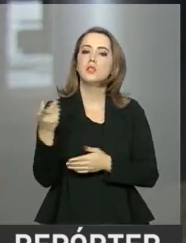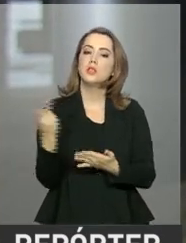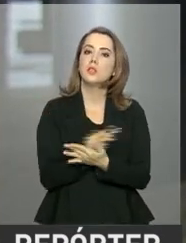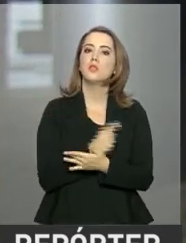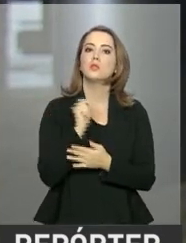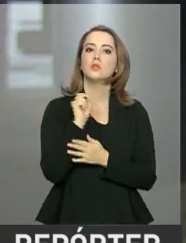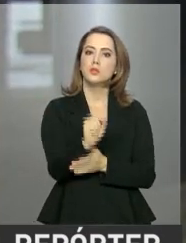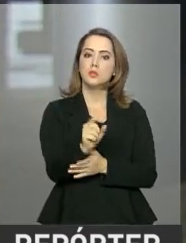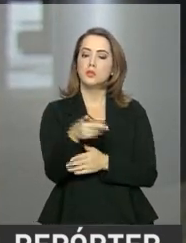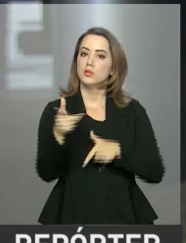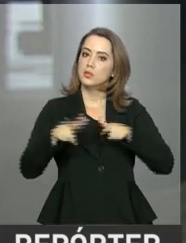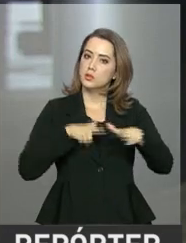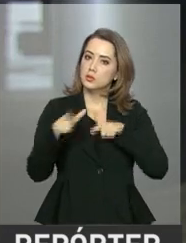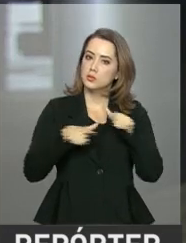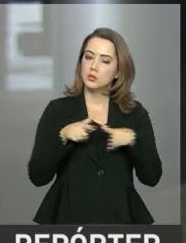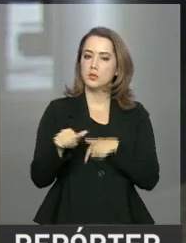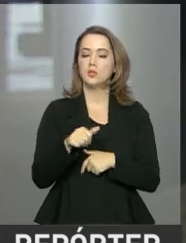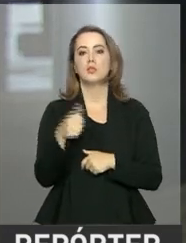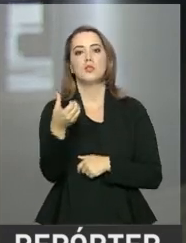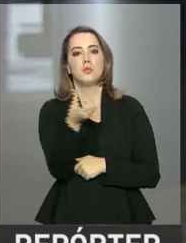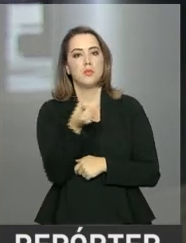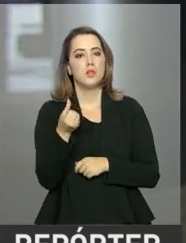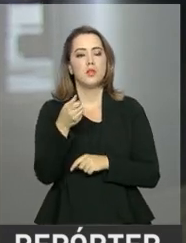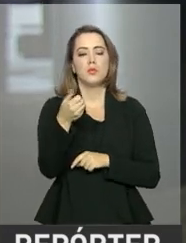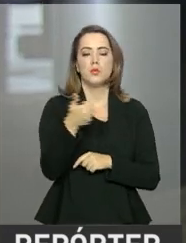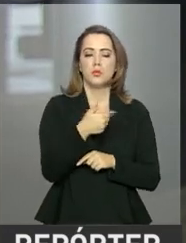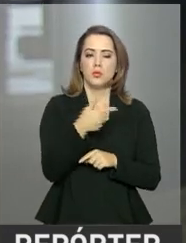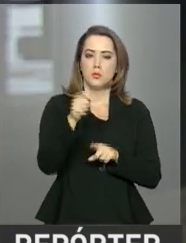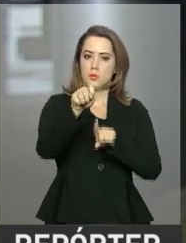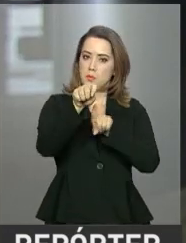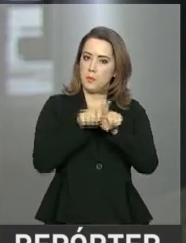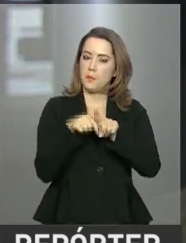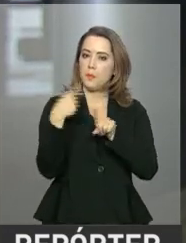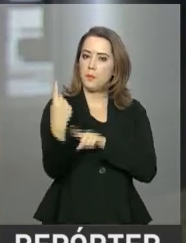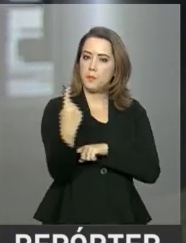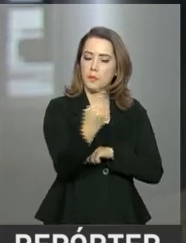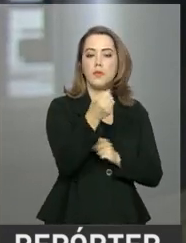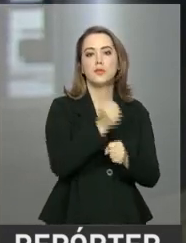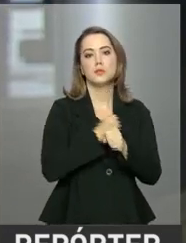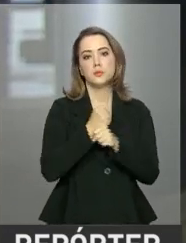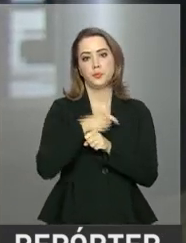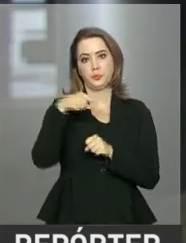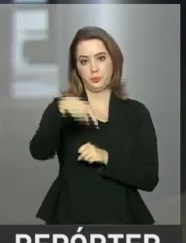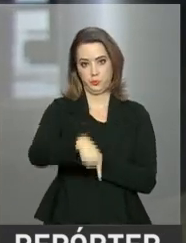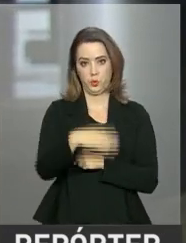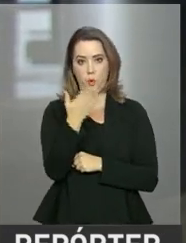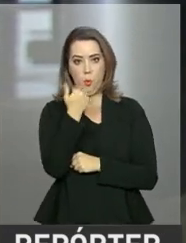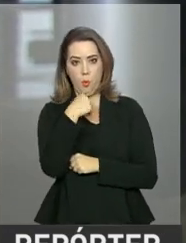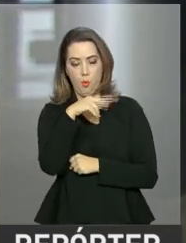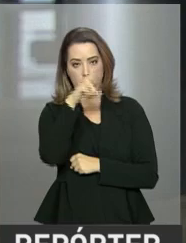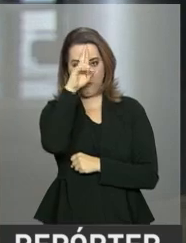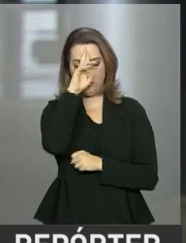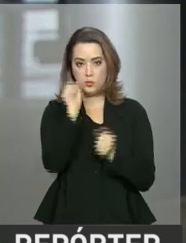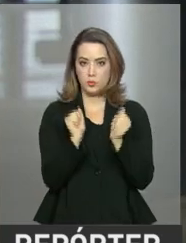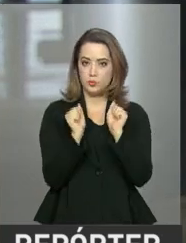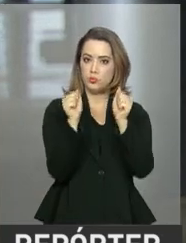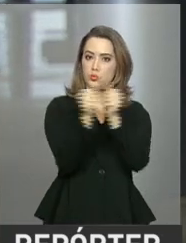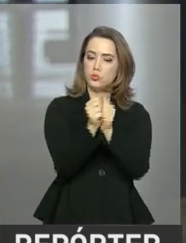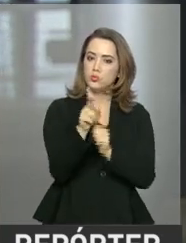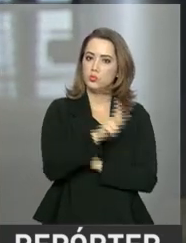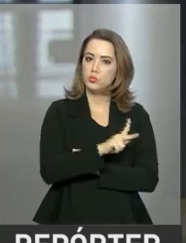Congresso Nacional nos 6 primeiros meses de cada ano. E desta vez, pela primeira vez, o presidente em exercício, Michel